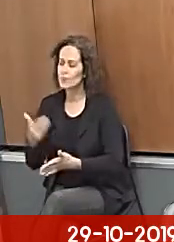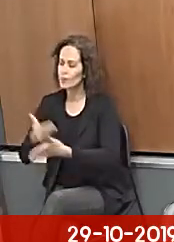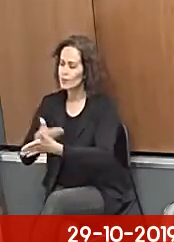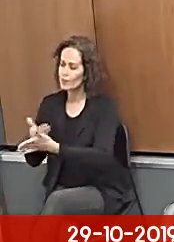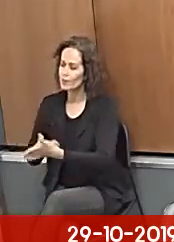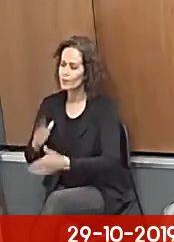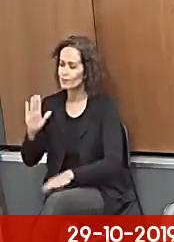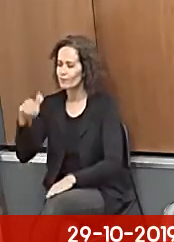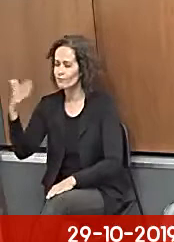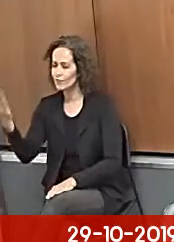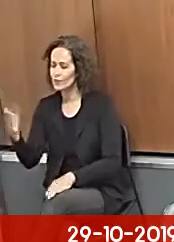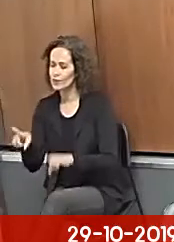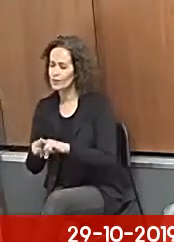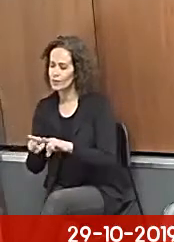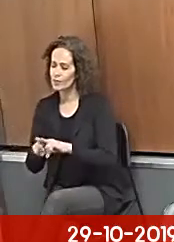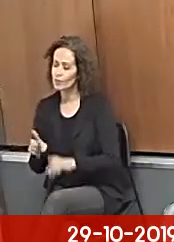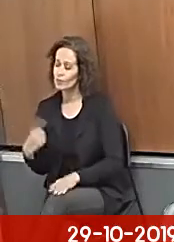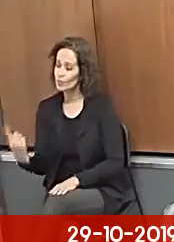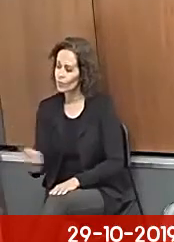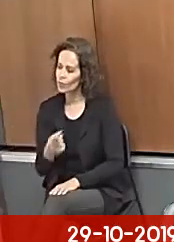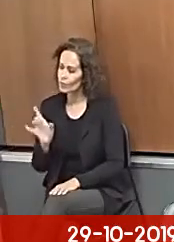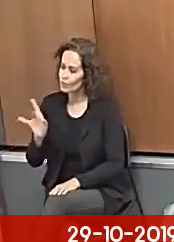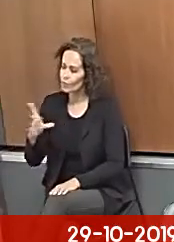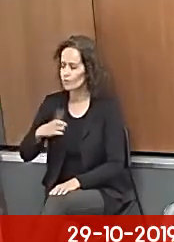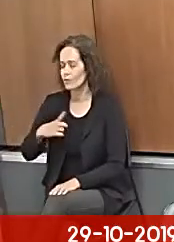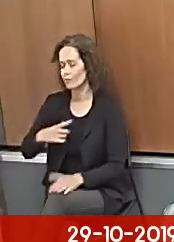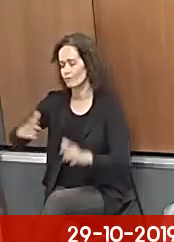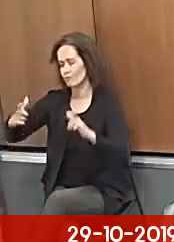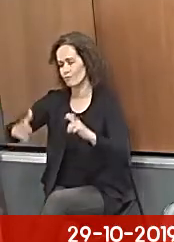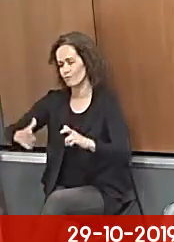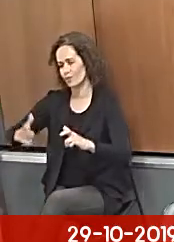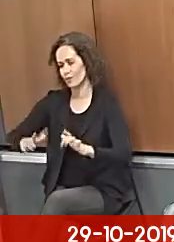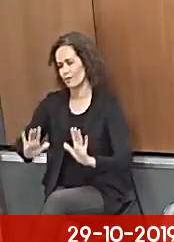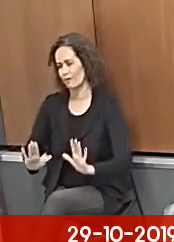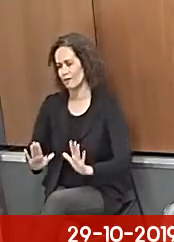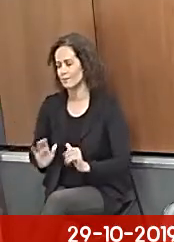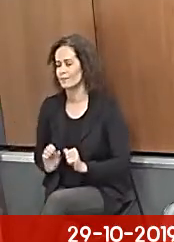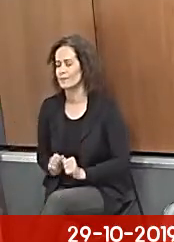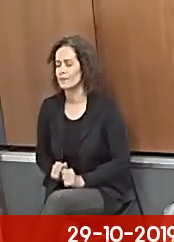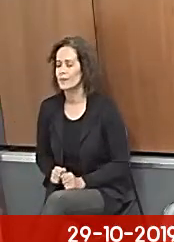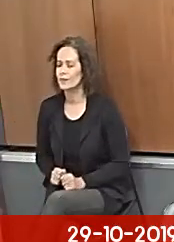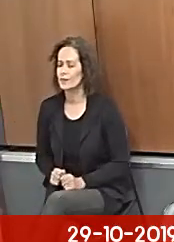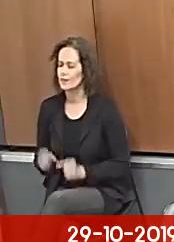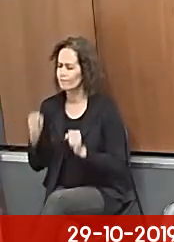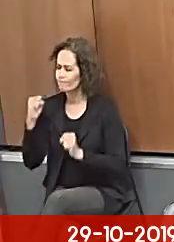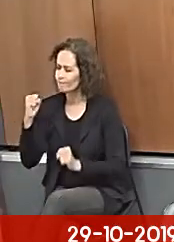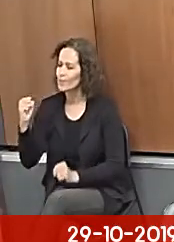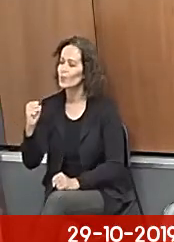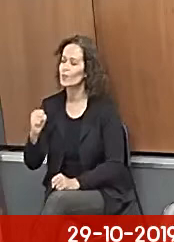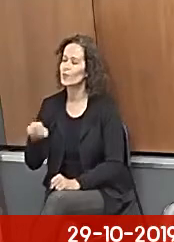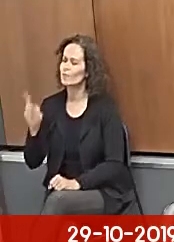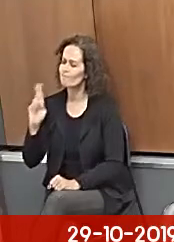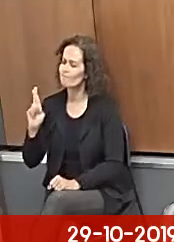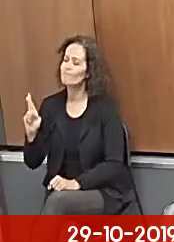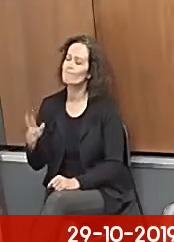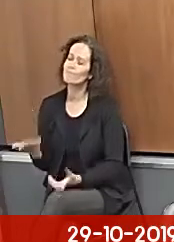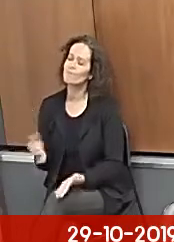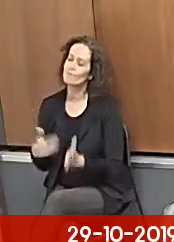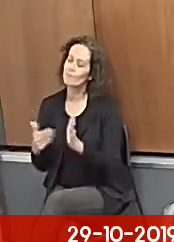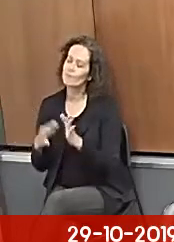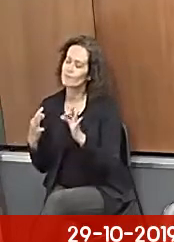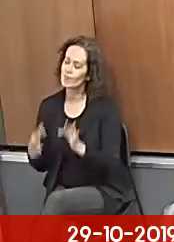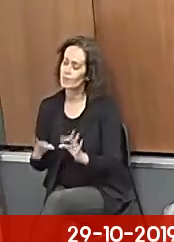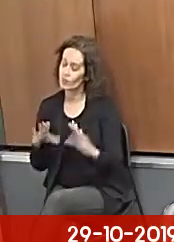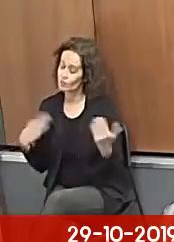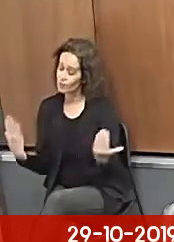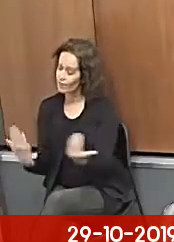né? É, nosso seria apenas o cenário daquilo que vocês estão fazendo. Então, torço para que dê certo, que vocês consigam montar o time, consigam fazer o campeonato, e o